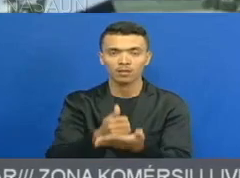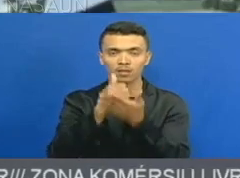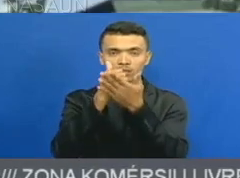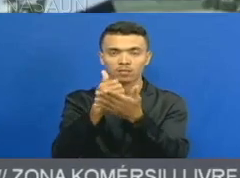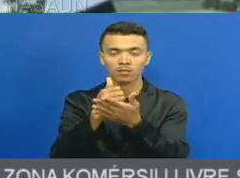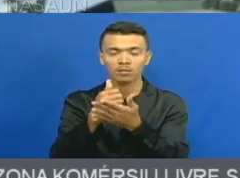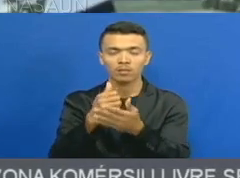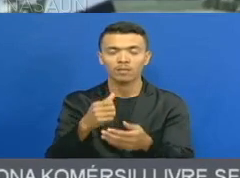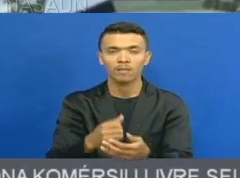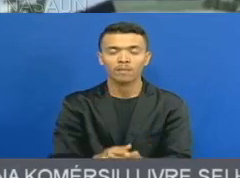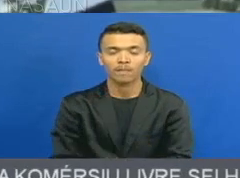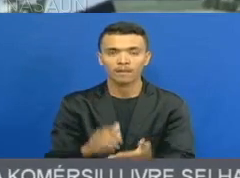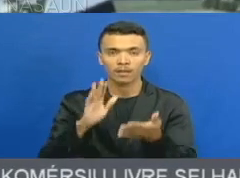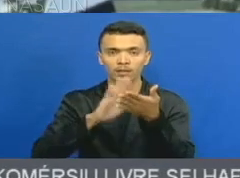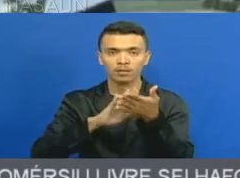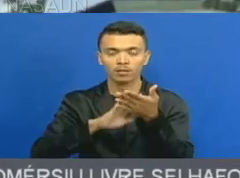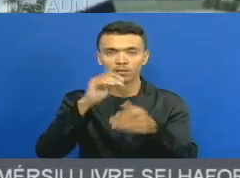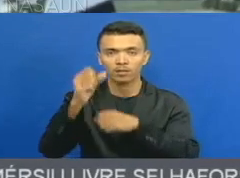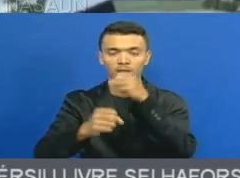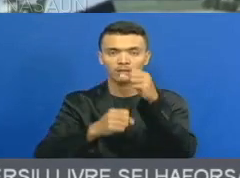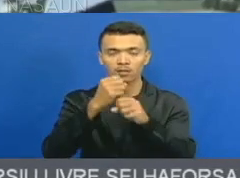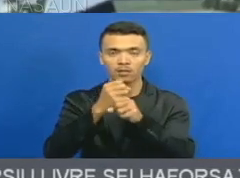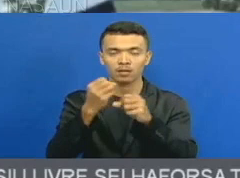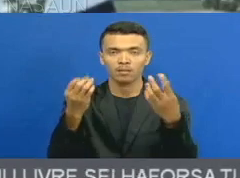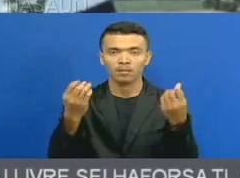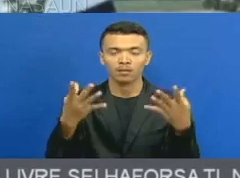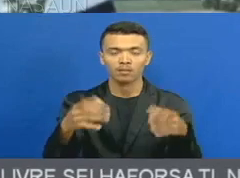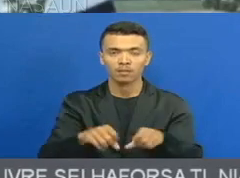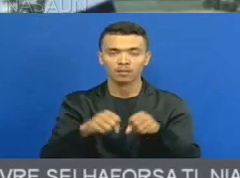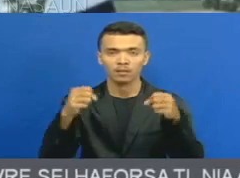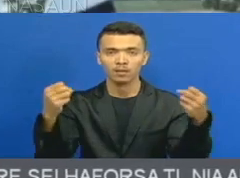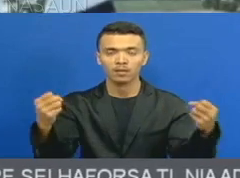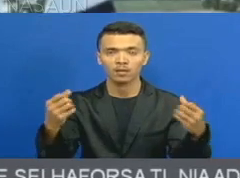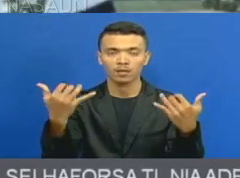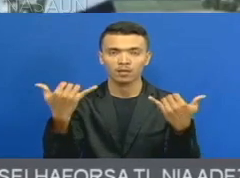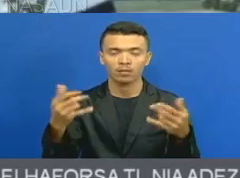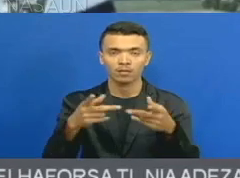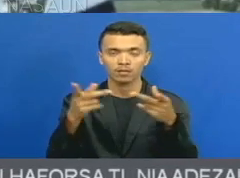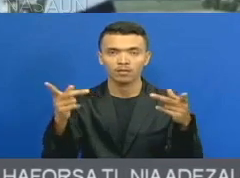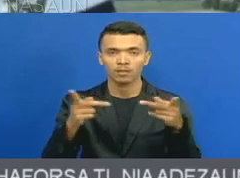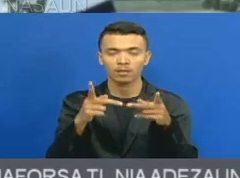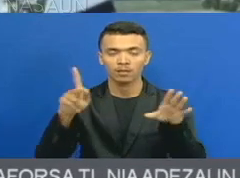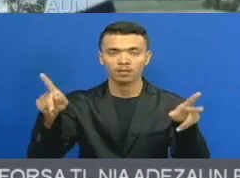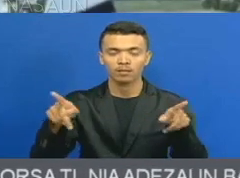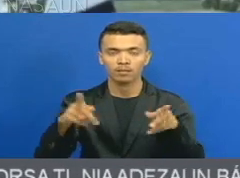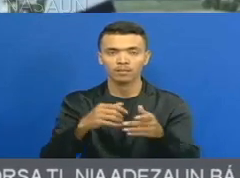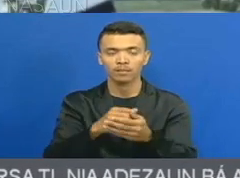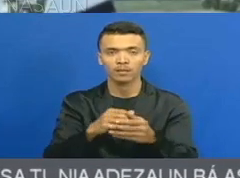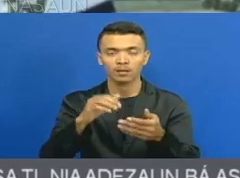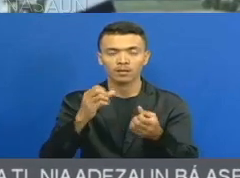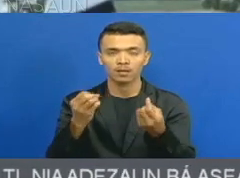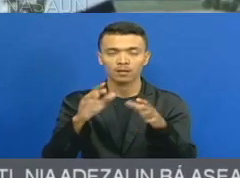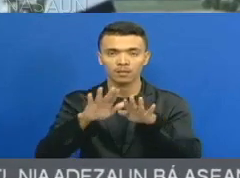mahalo da escola ne durante quase tinan hiron ne be a agora ia fadi ne ba ia ne composti a escola ne la ba